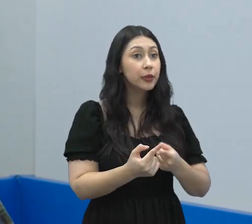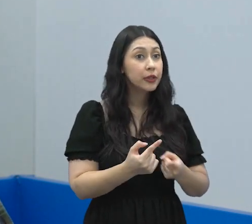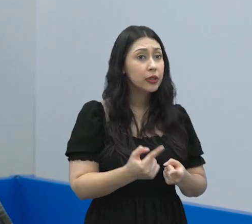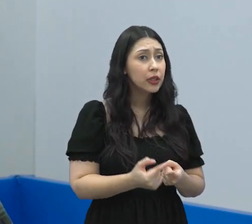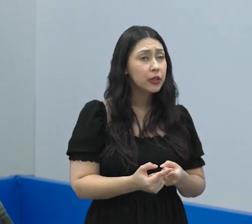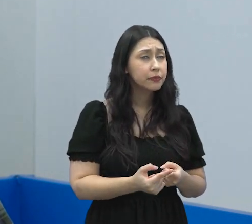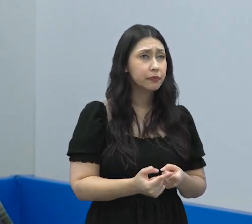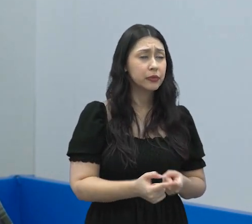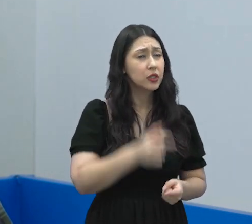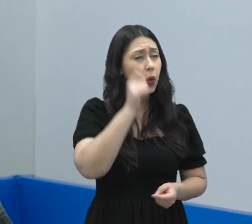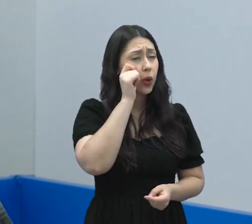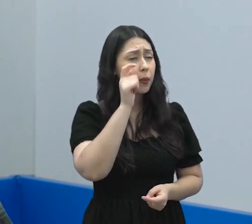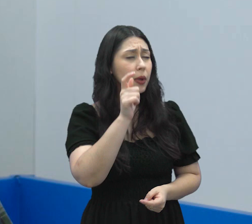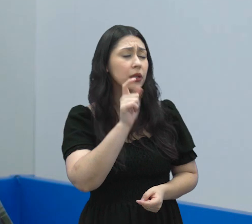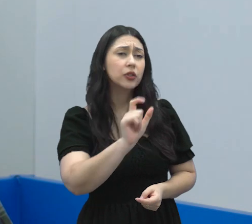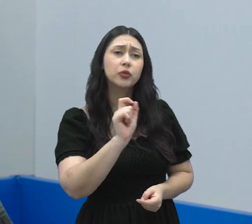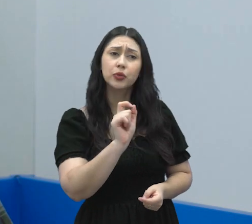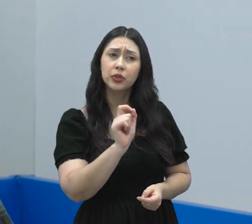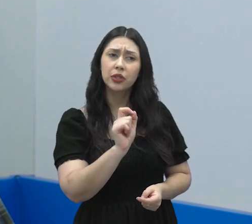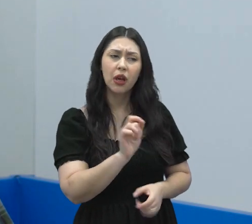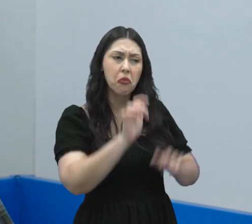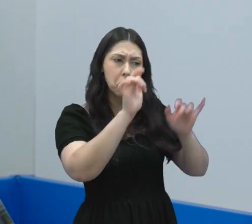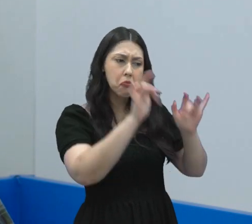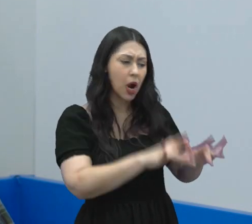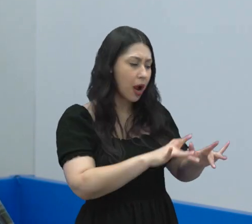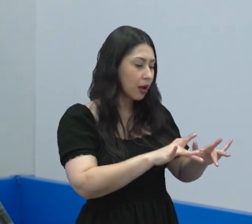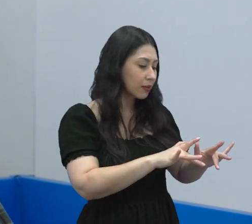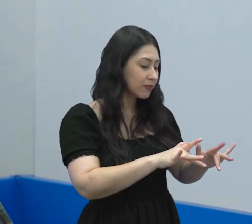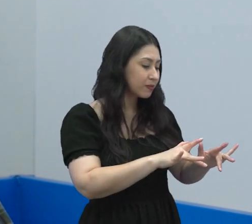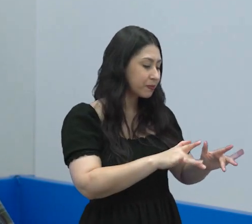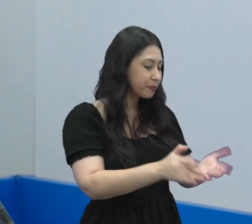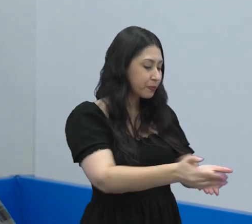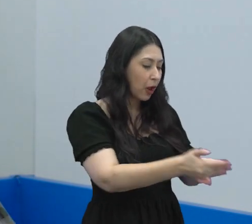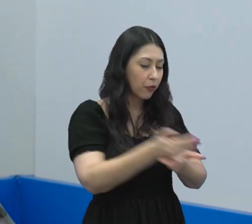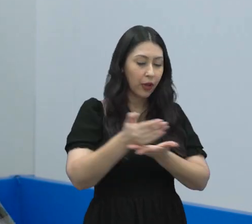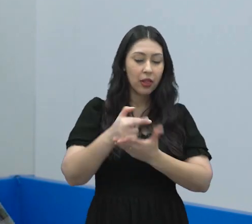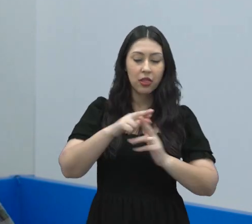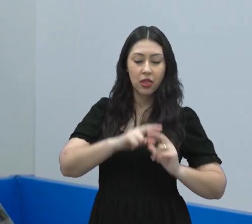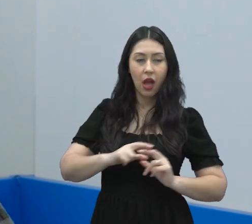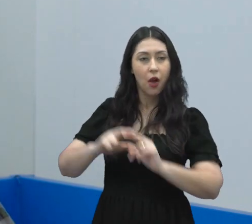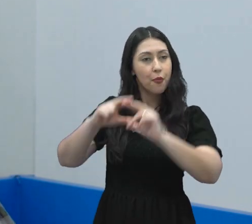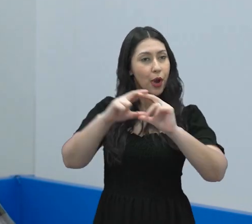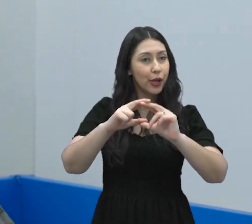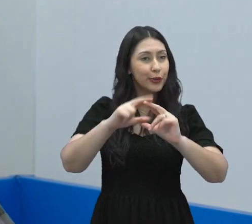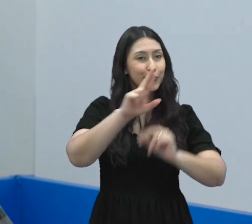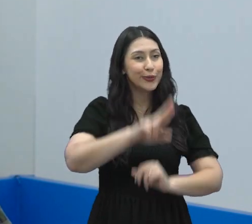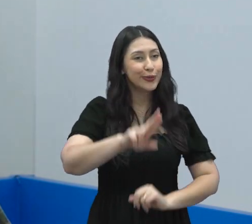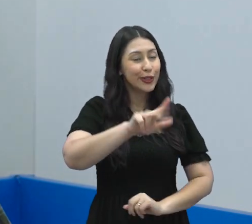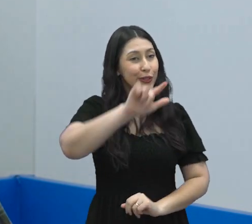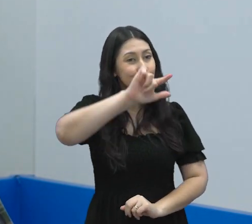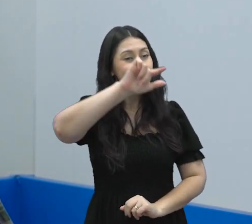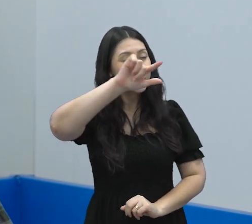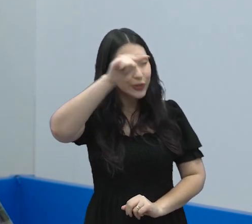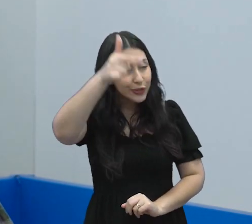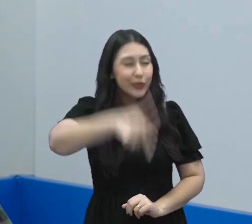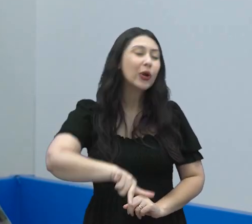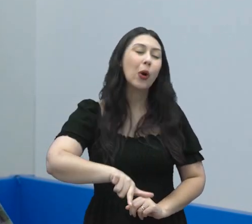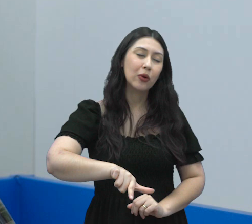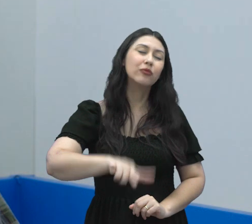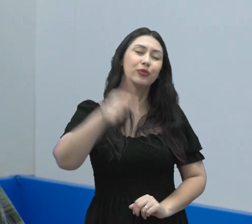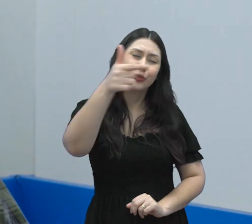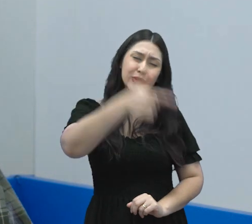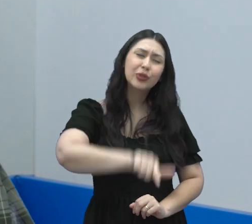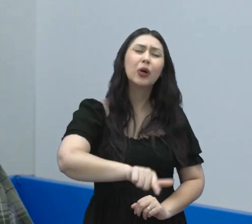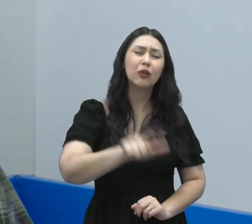porque o interessante dos resíduos é serem reciclados, reaproveitados, aqueles